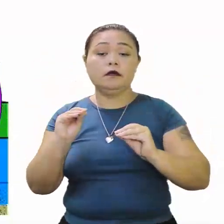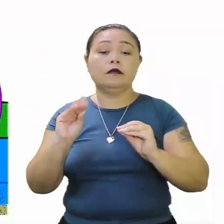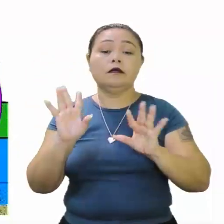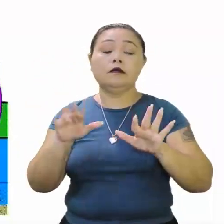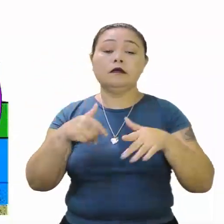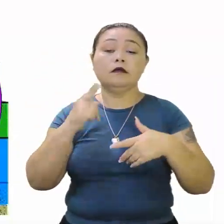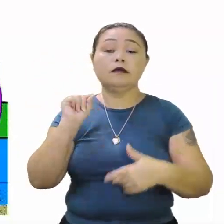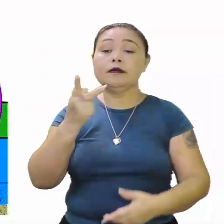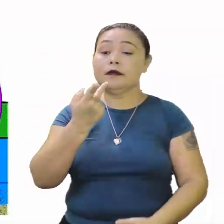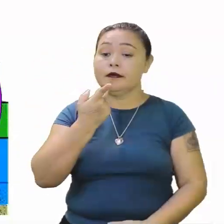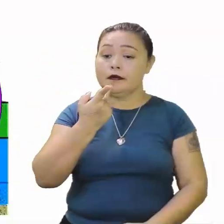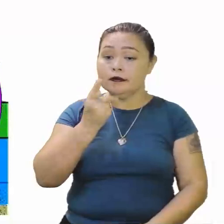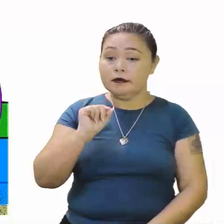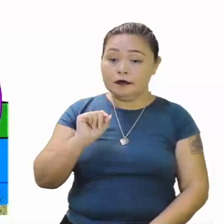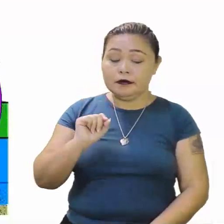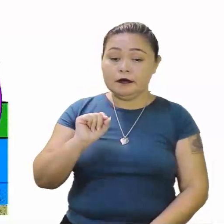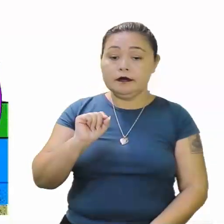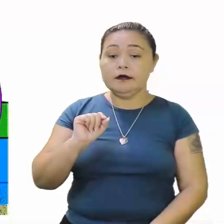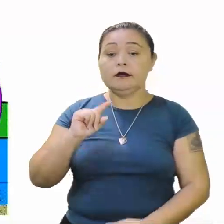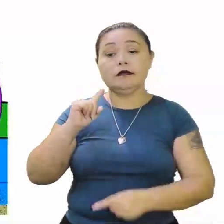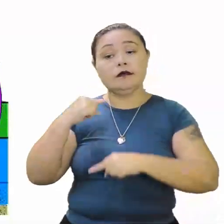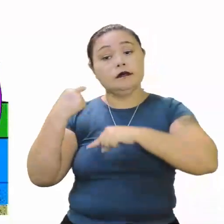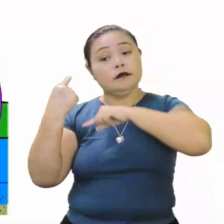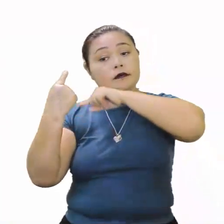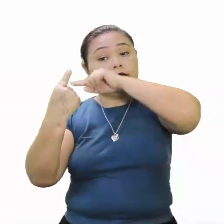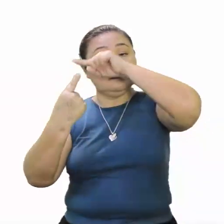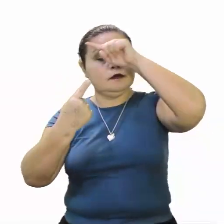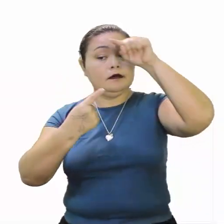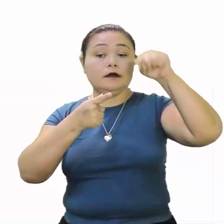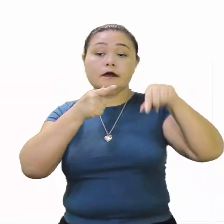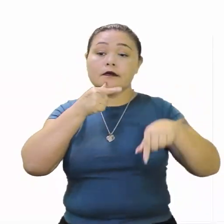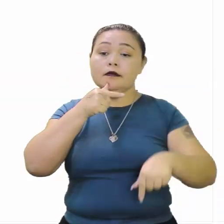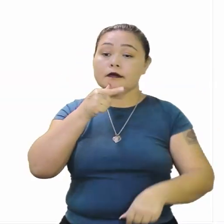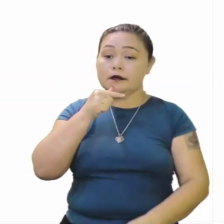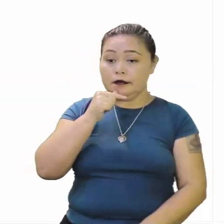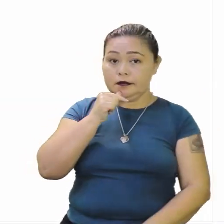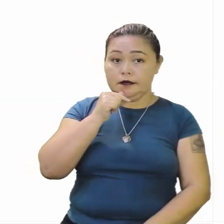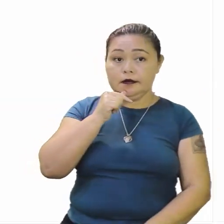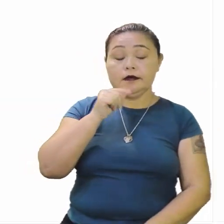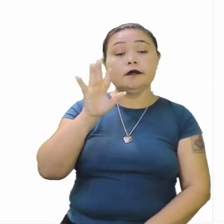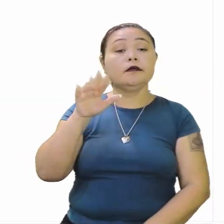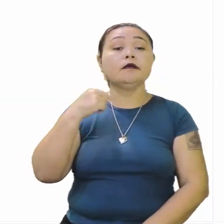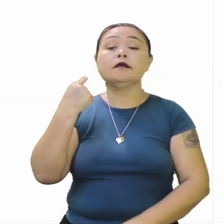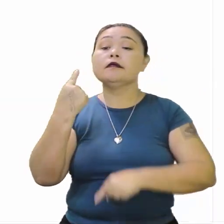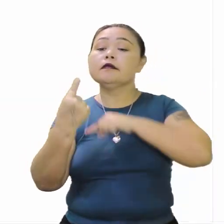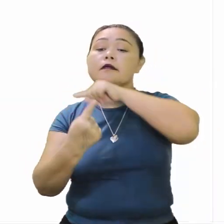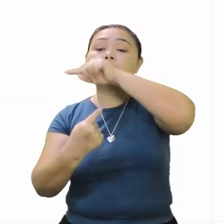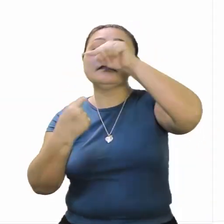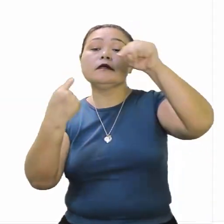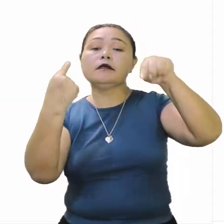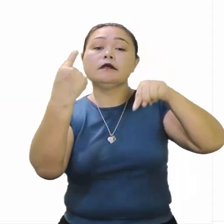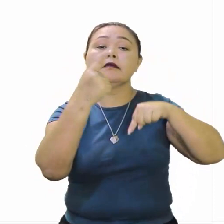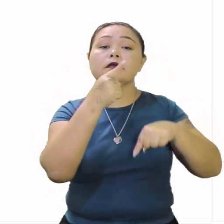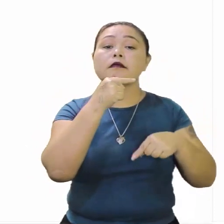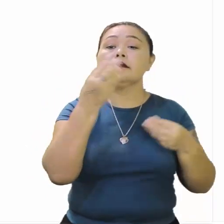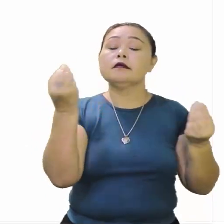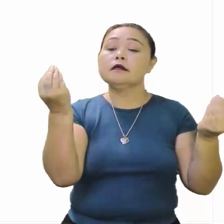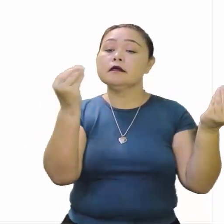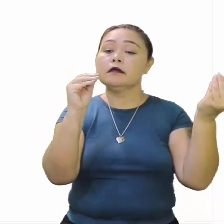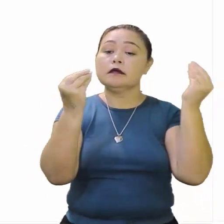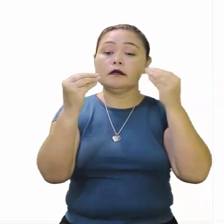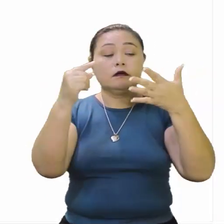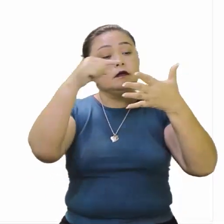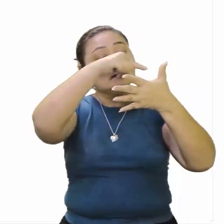que chamamos de ciclo da água. E o ciclo da água é composto de